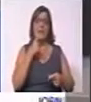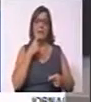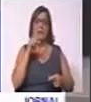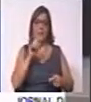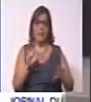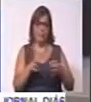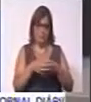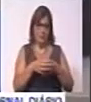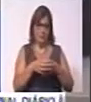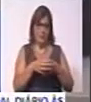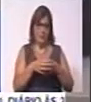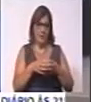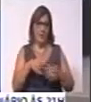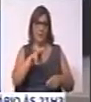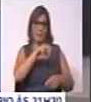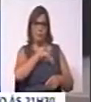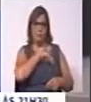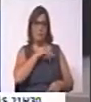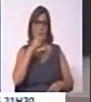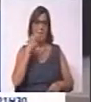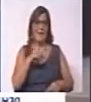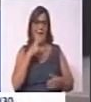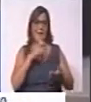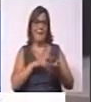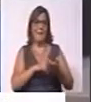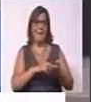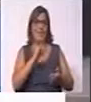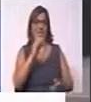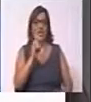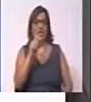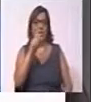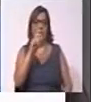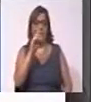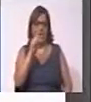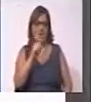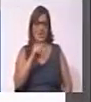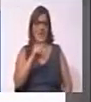nenhum e ninguém foram distinguidos prevenção das baterias de iões de lítio